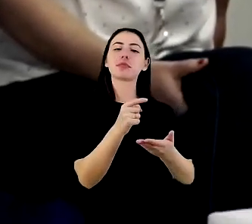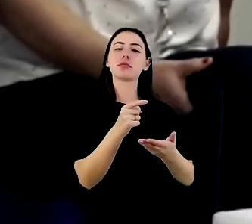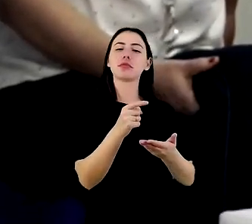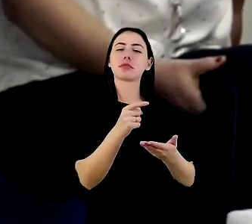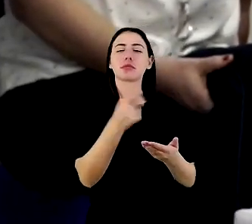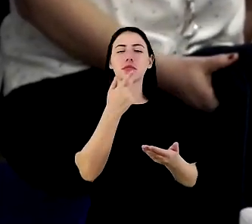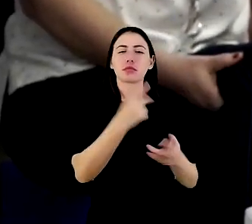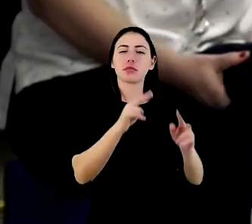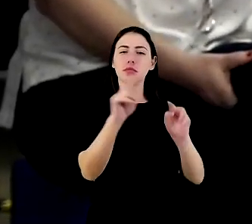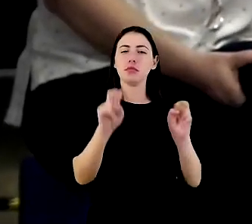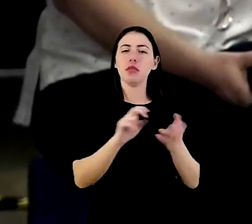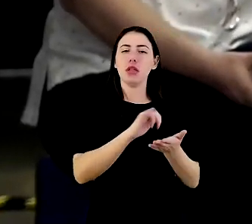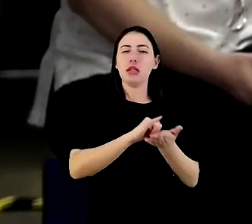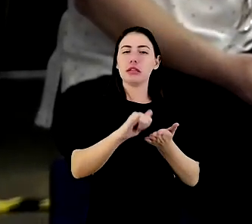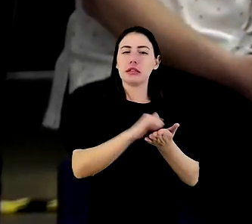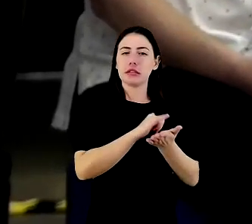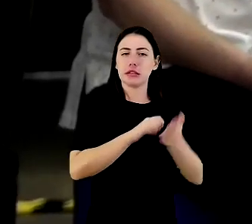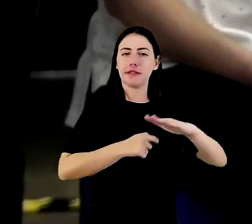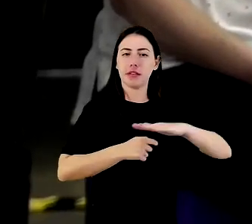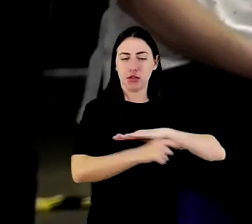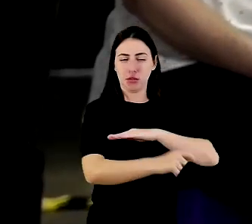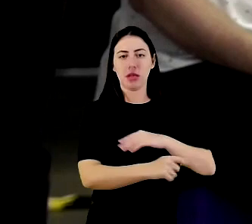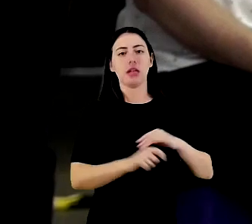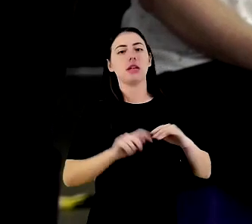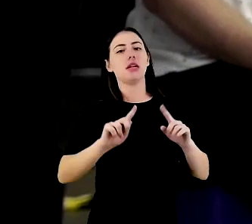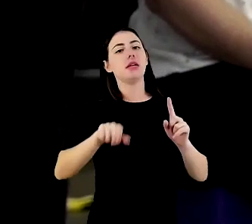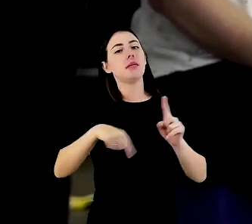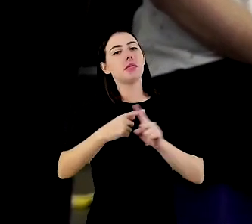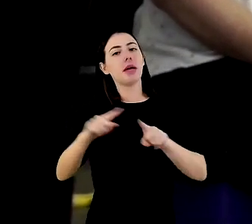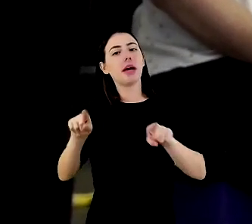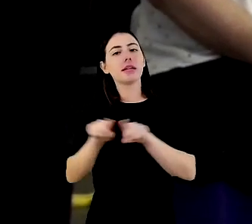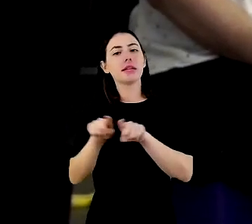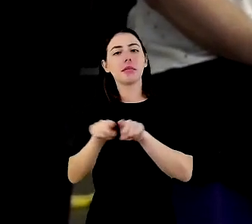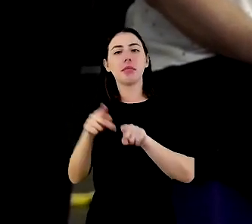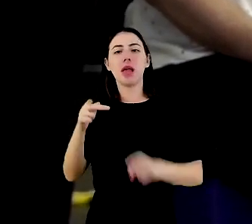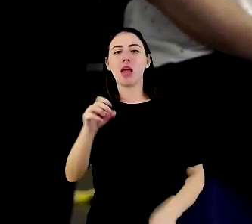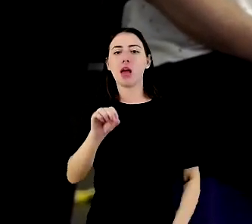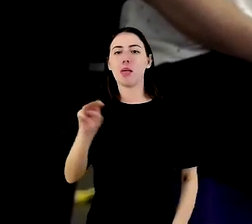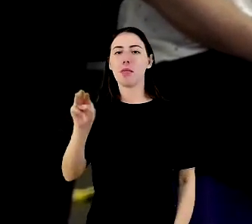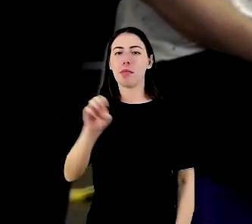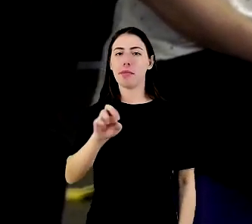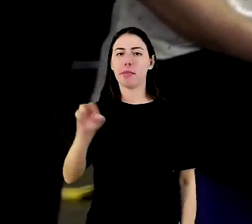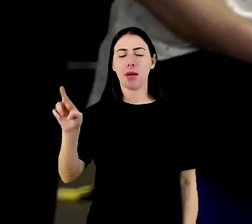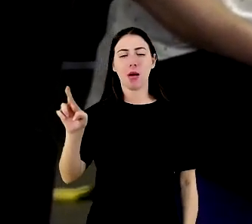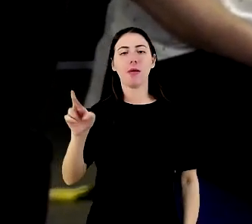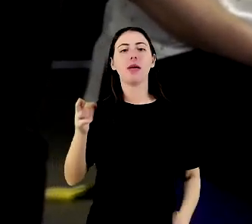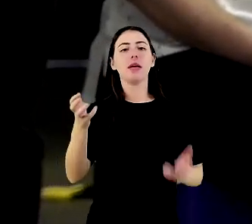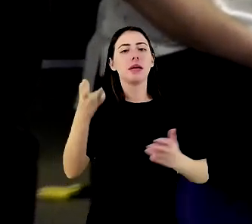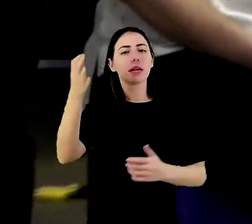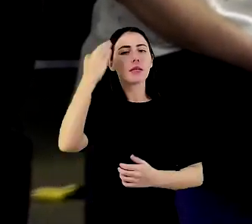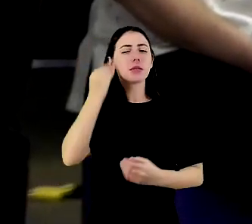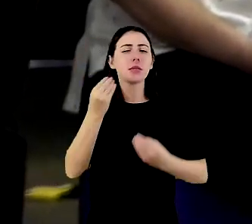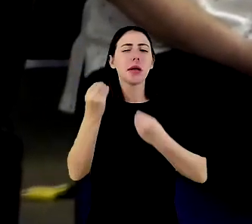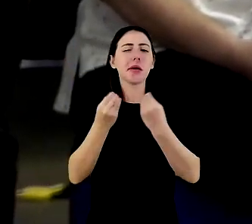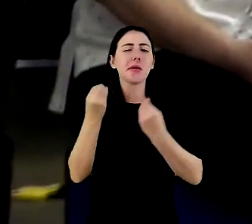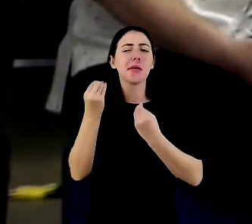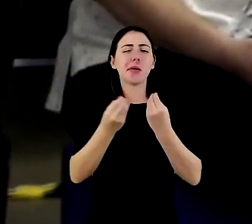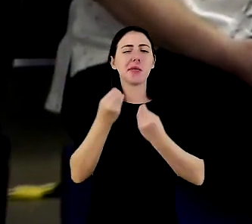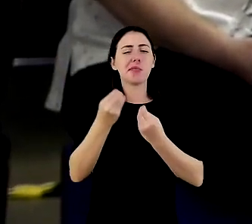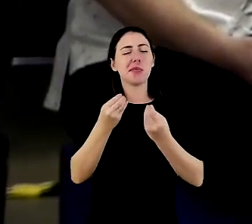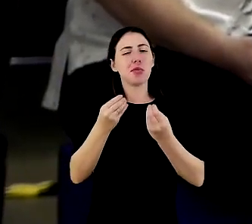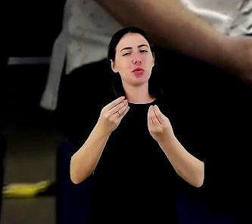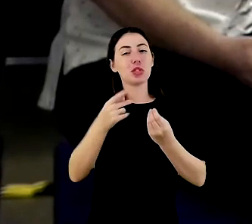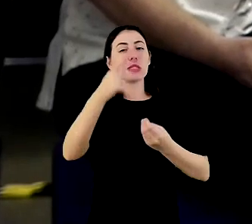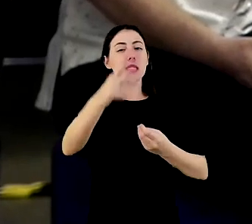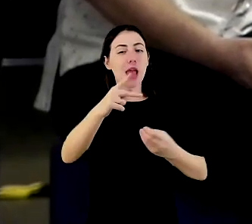de power. Queria saber como que se enxerga a importância delas para trazer agilidade, né, acelerar o processo